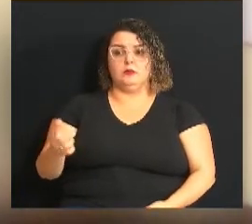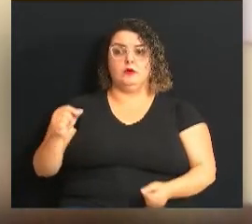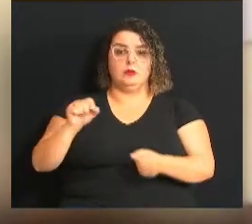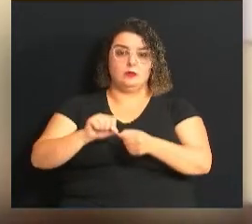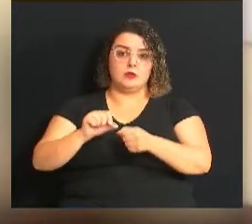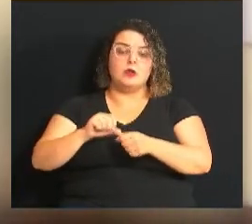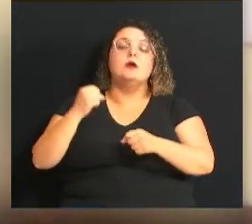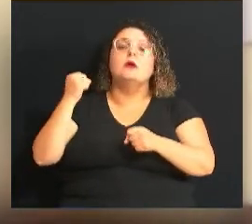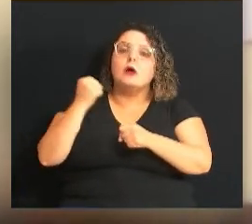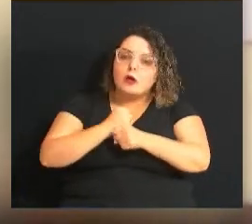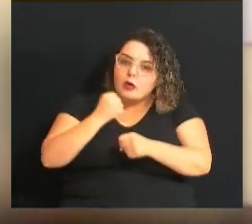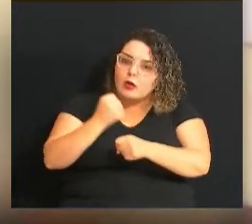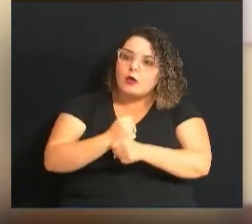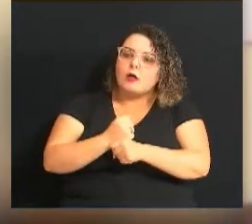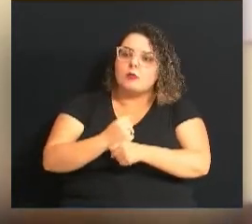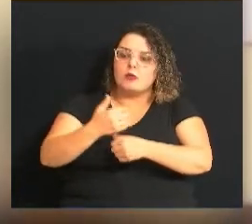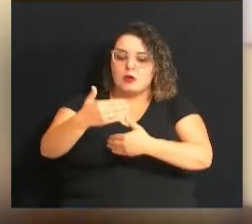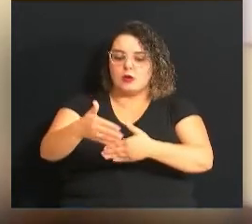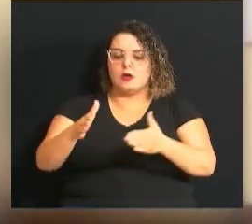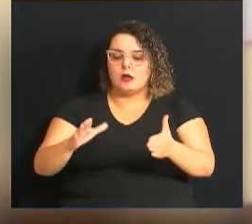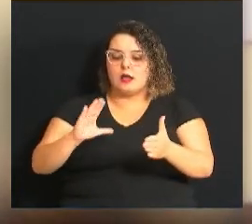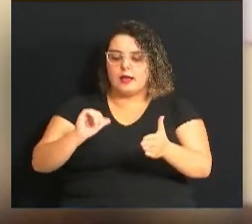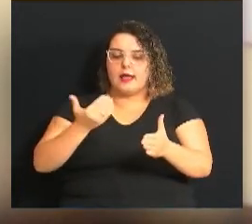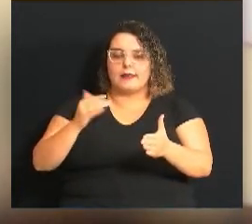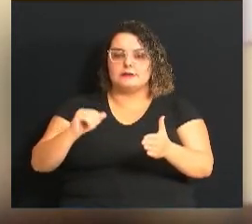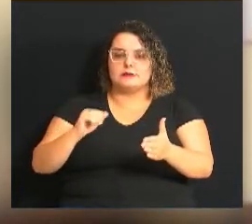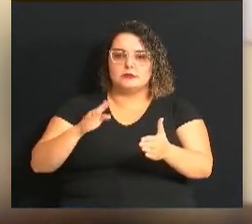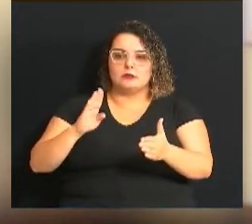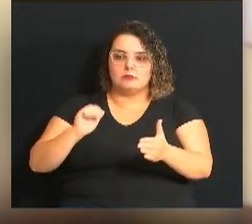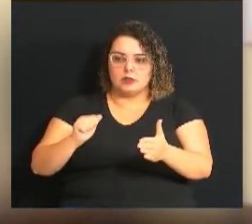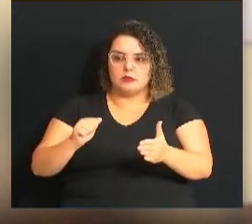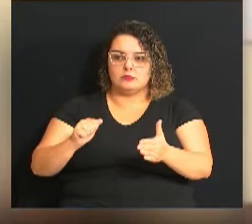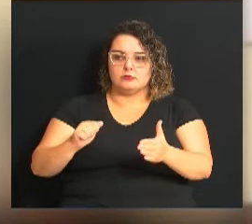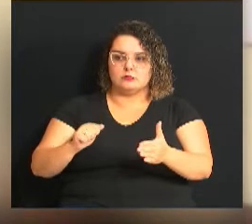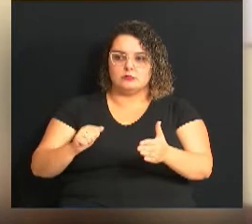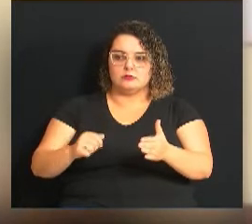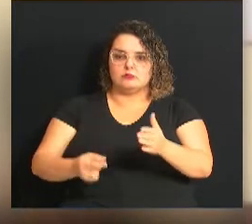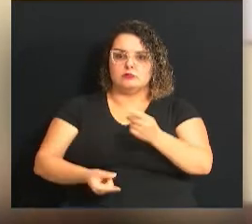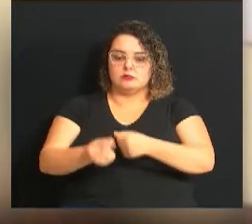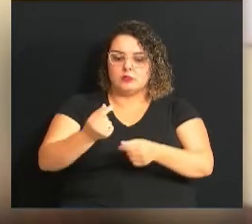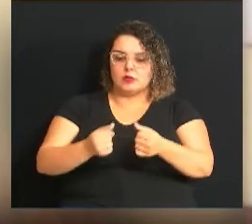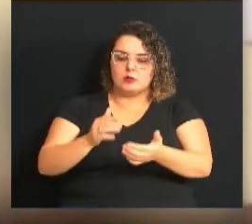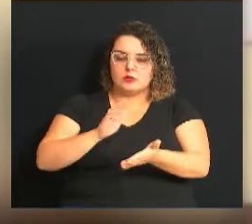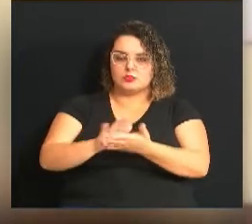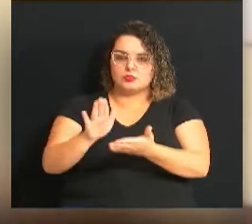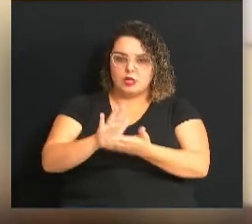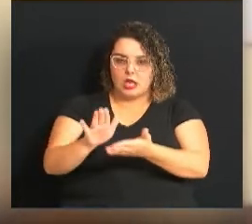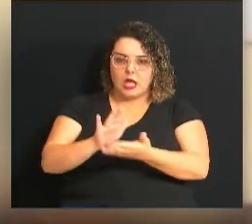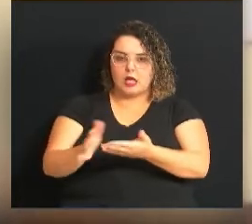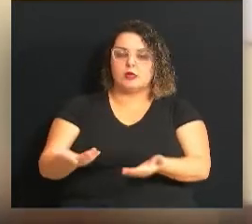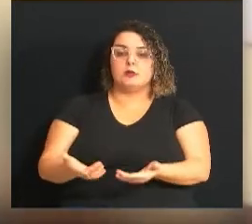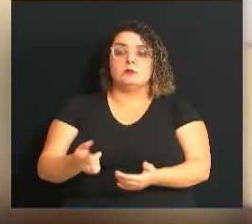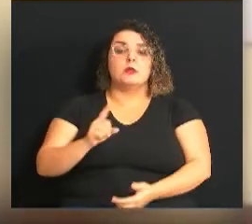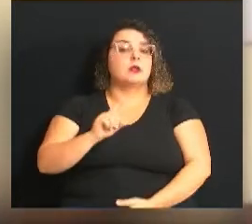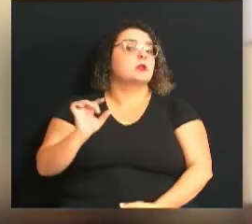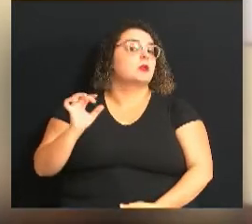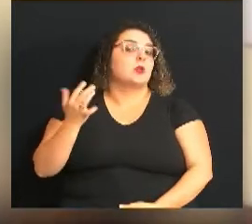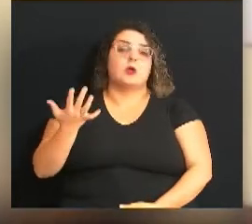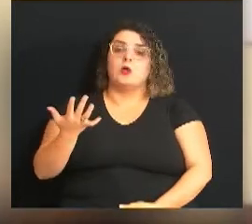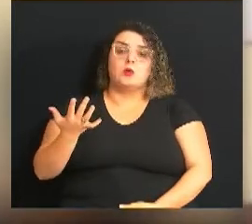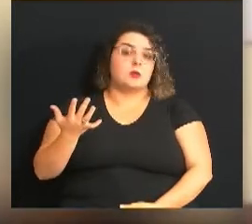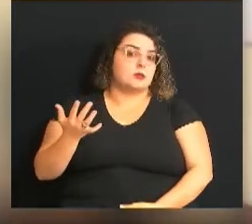obra, coloca uma caçamba já no seu orçamento aí, para que não aconteça isso que